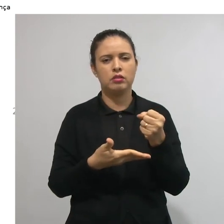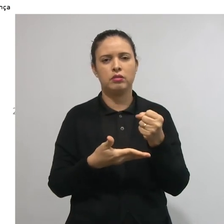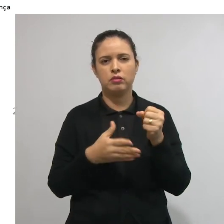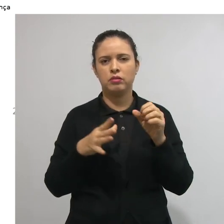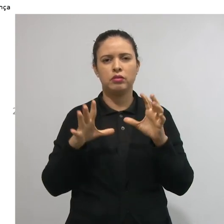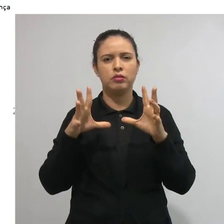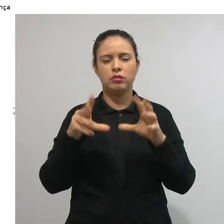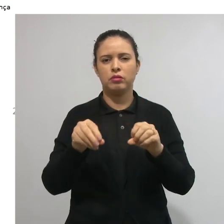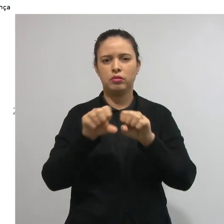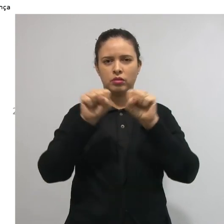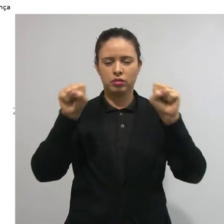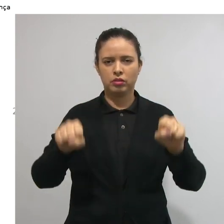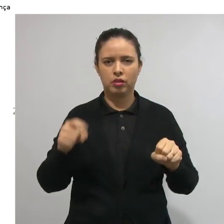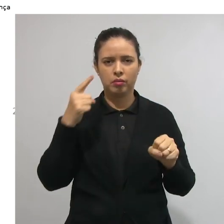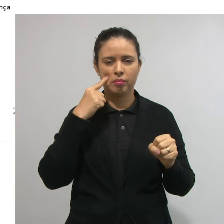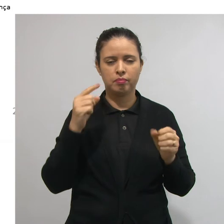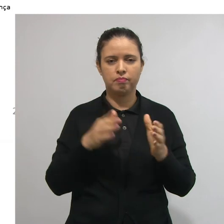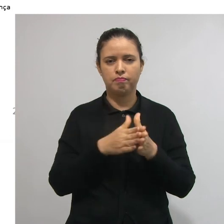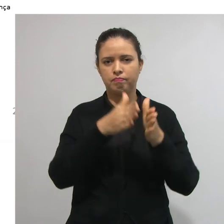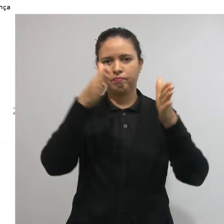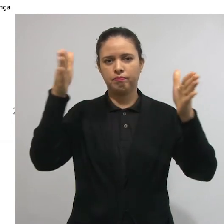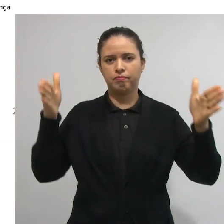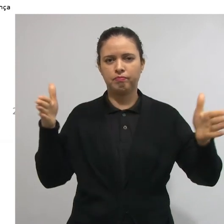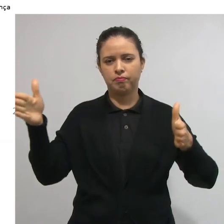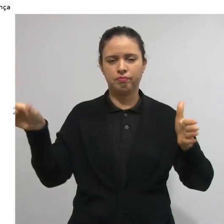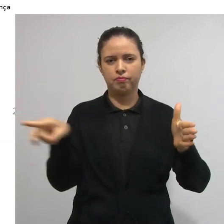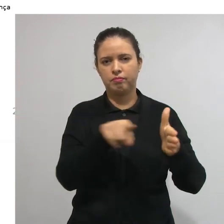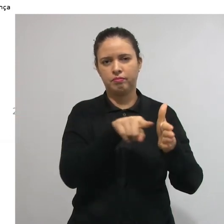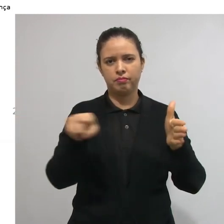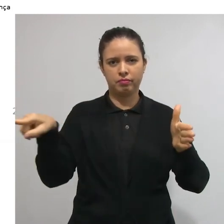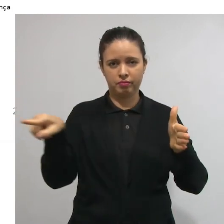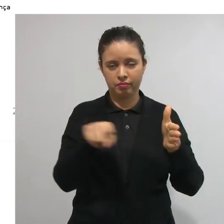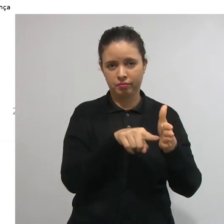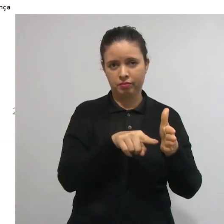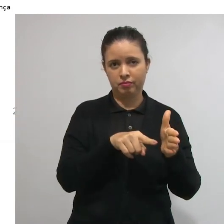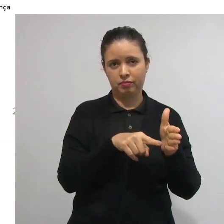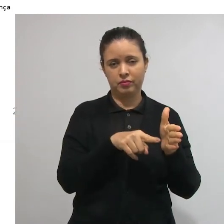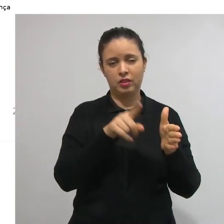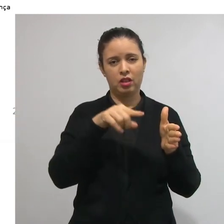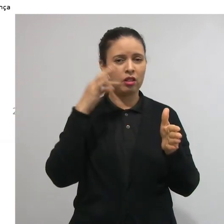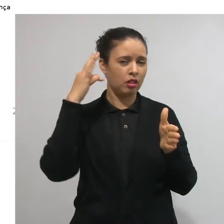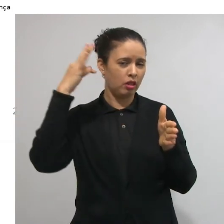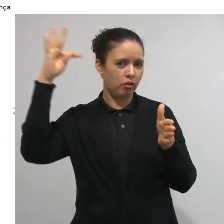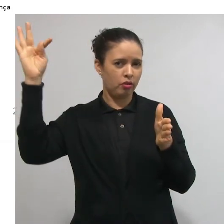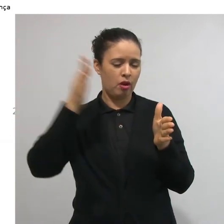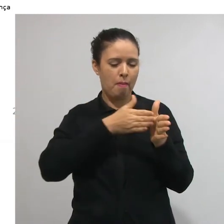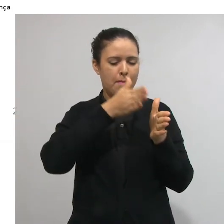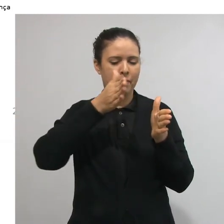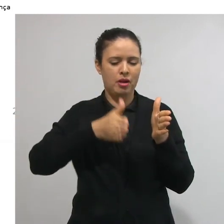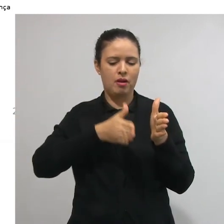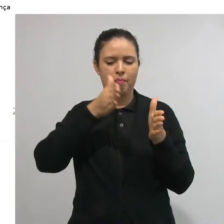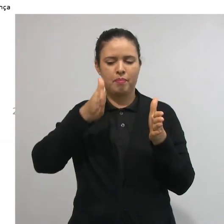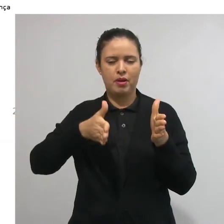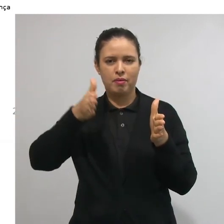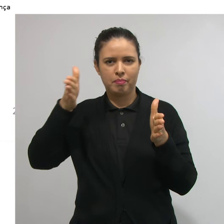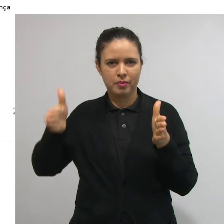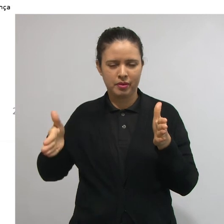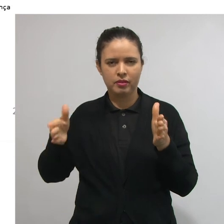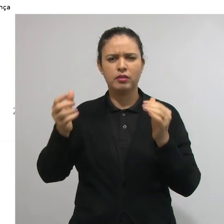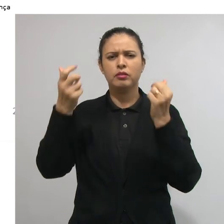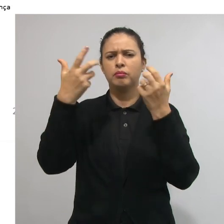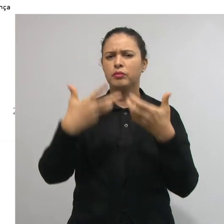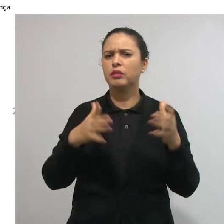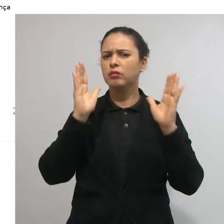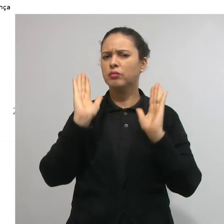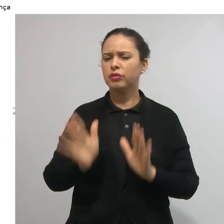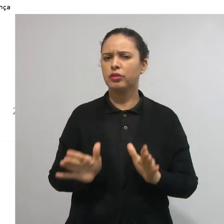um todo. Para fecharmos com chave de ouro, a nossa evolução das teorias, né, a nossa timeline. Falamos aqui